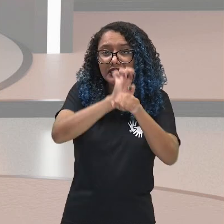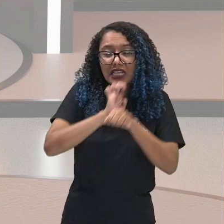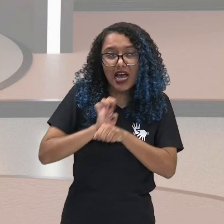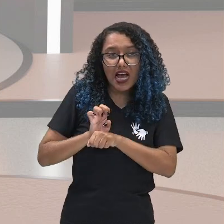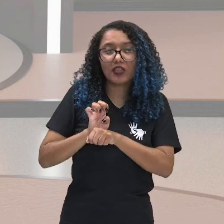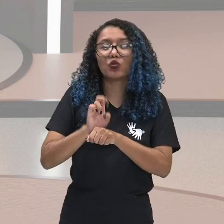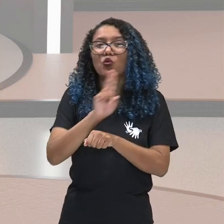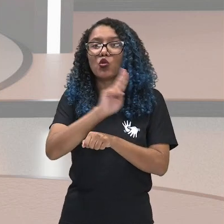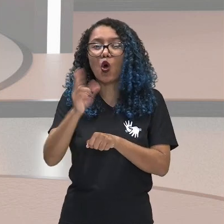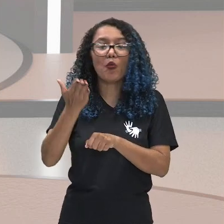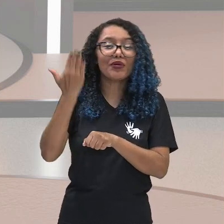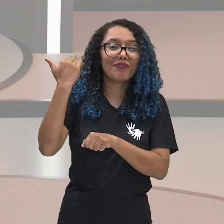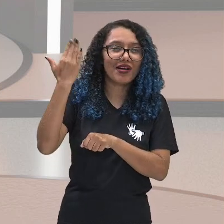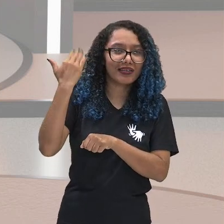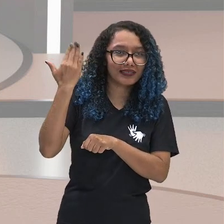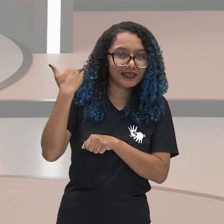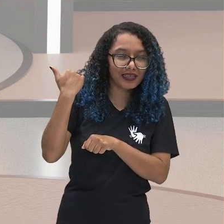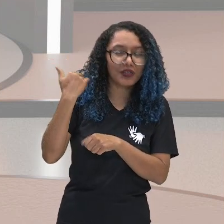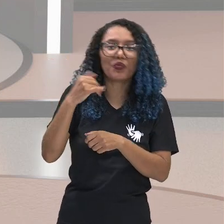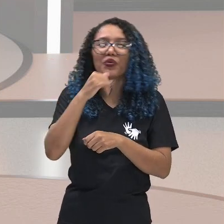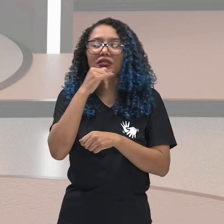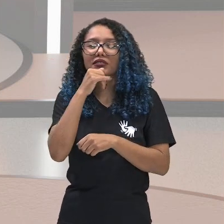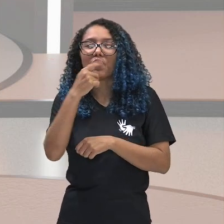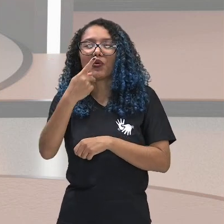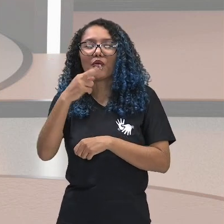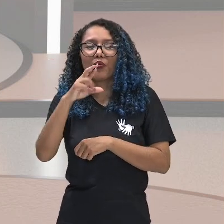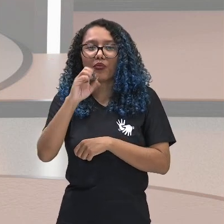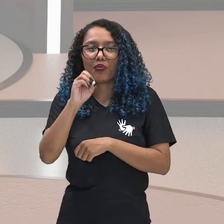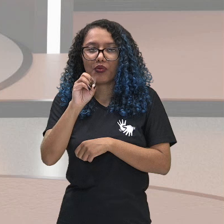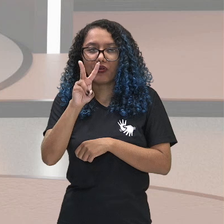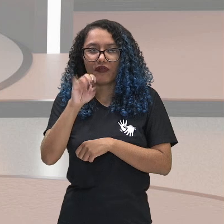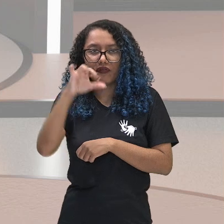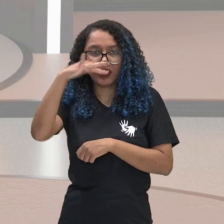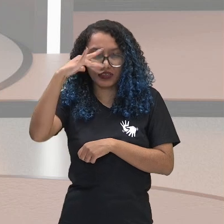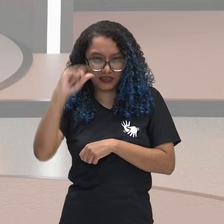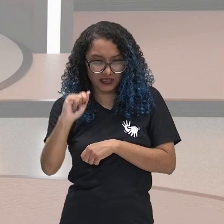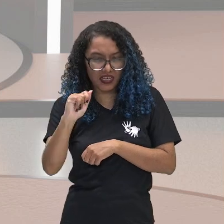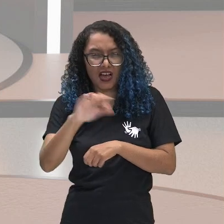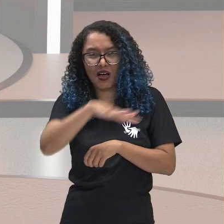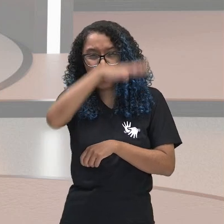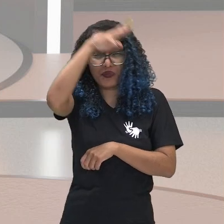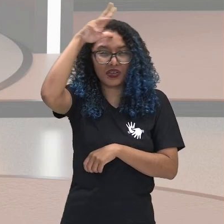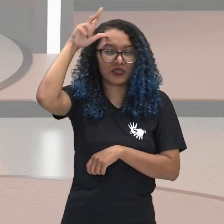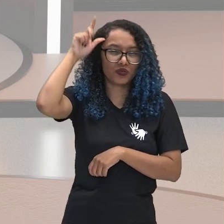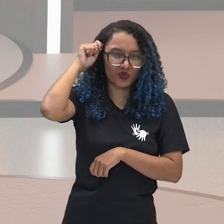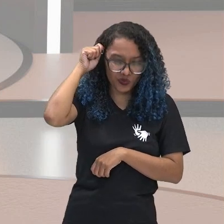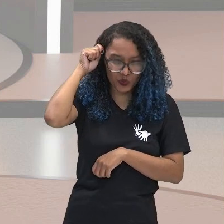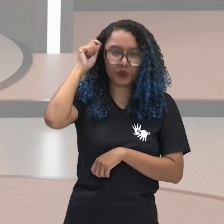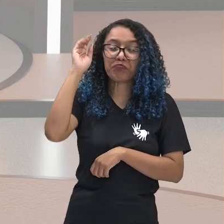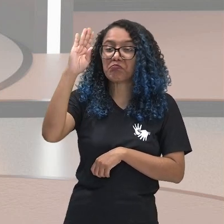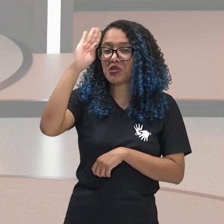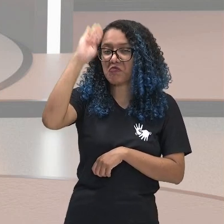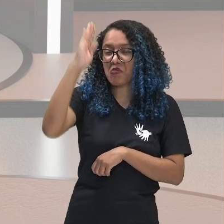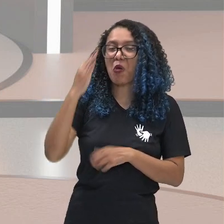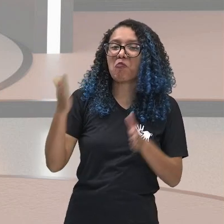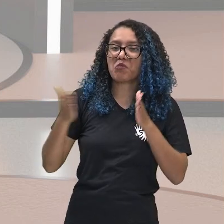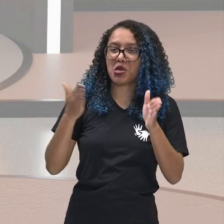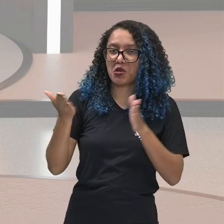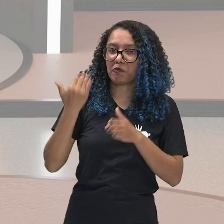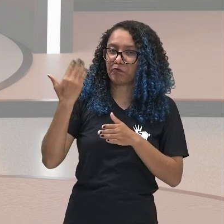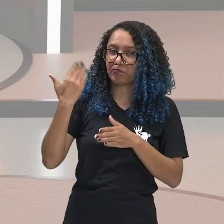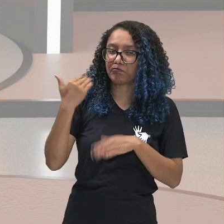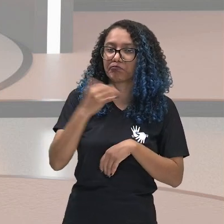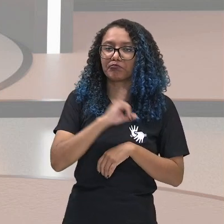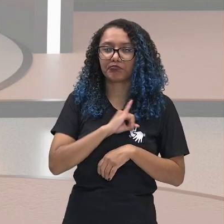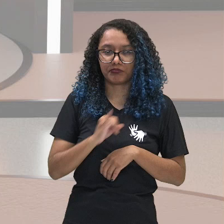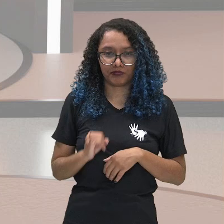província. Inclusive, a província do Amazonas era, não é mesmo, uma das grandes províncias também desse período, tá? Então, olha